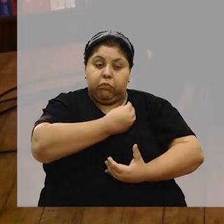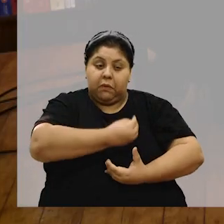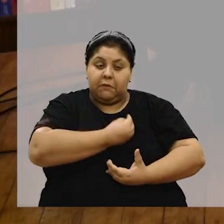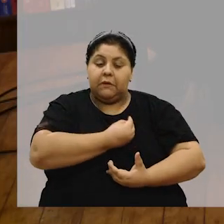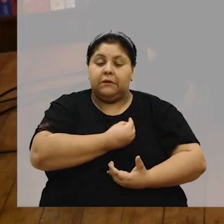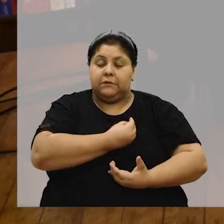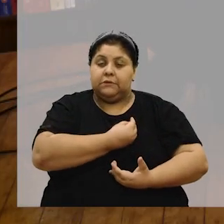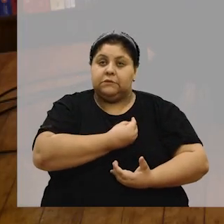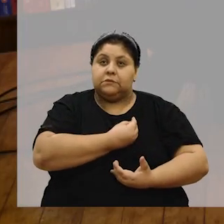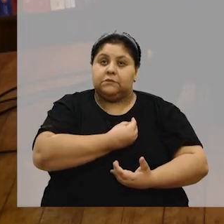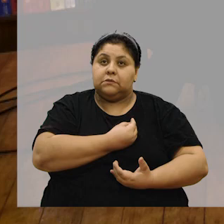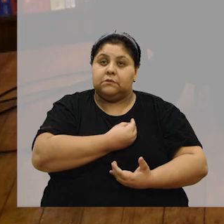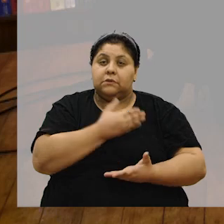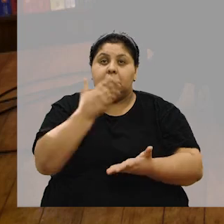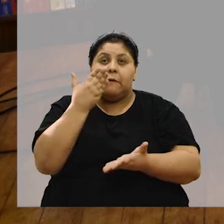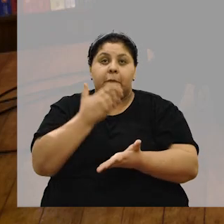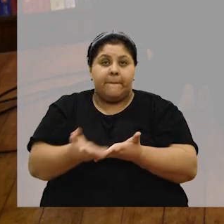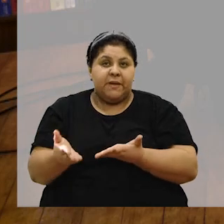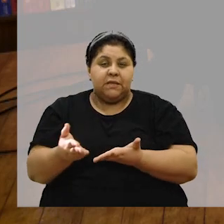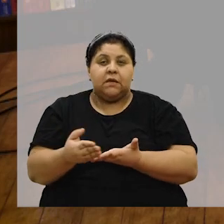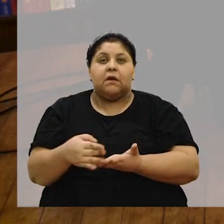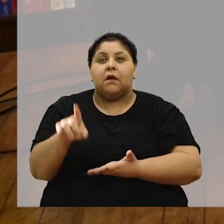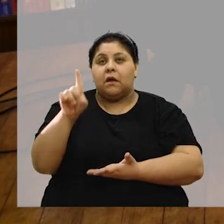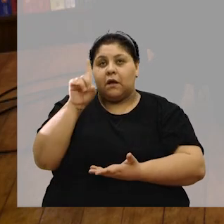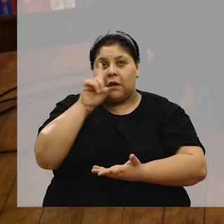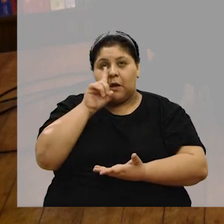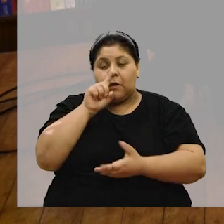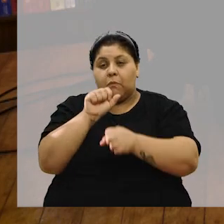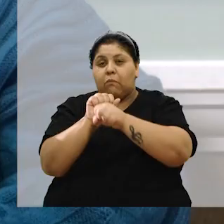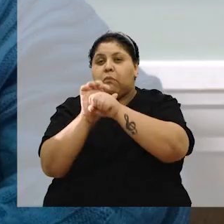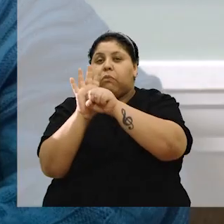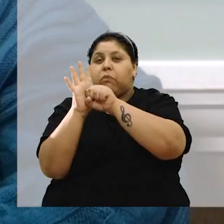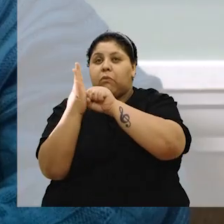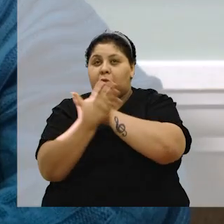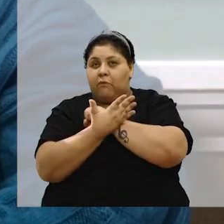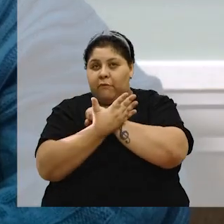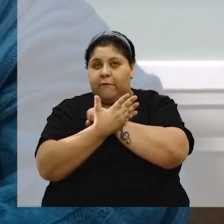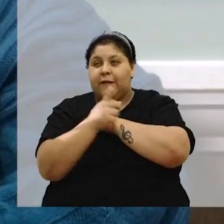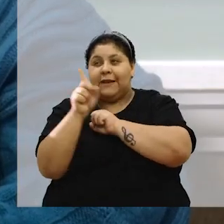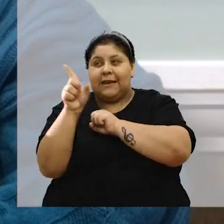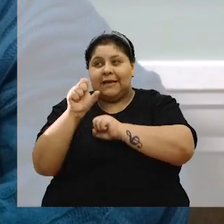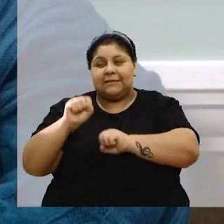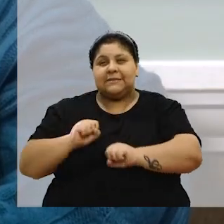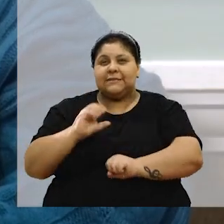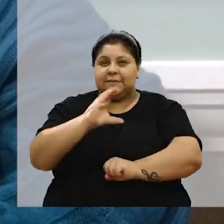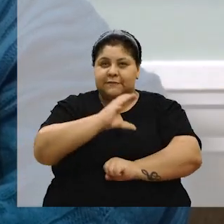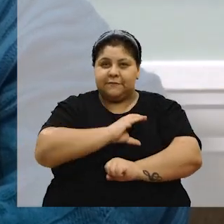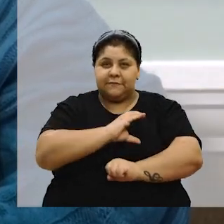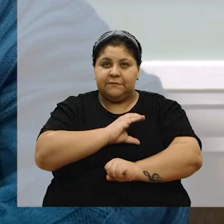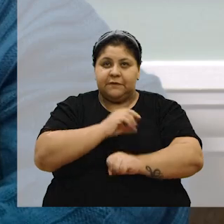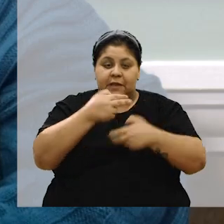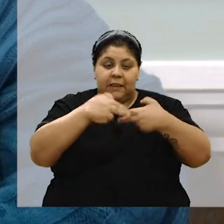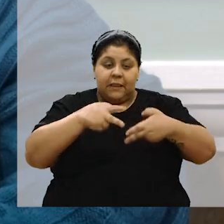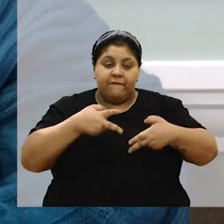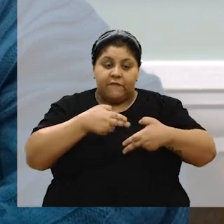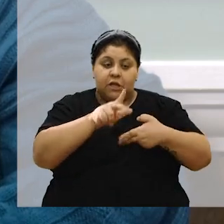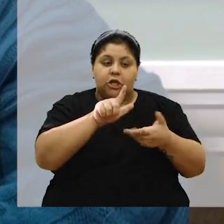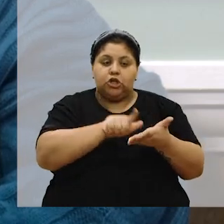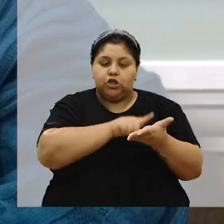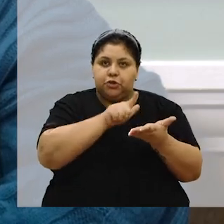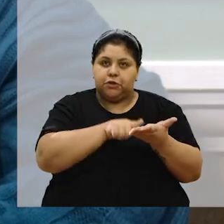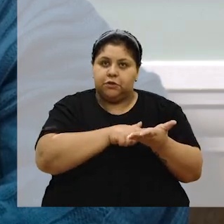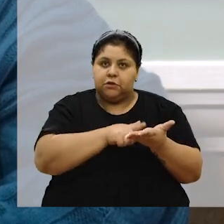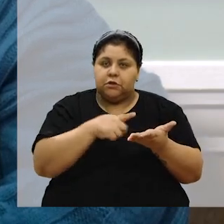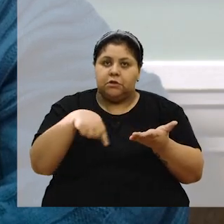conta coisas que ela viveu lá, inclusive ela perdeu a mãe dela para o Covid, lá em Chapecó. Então ela veio aqui e